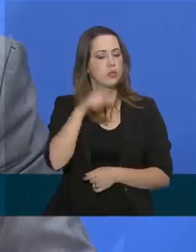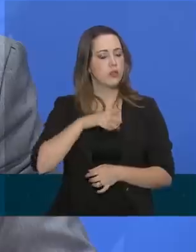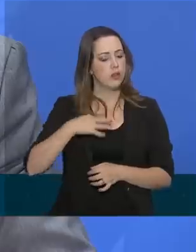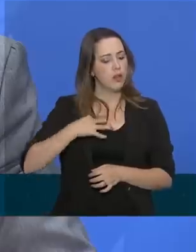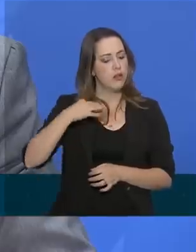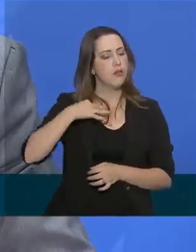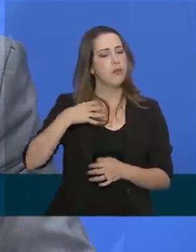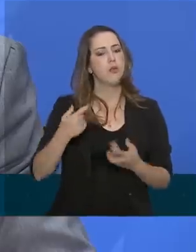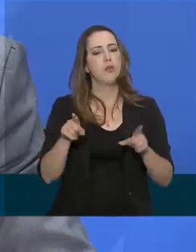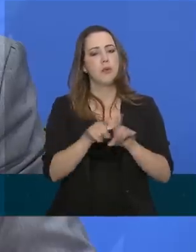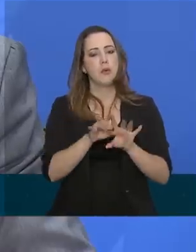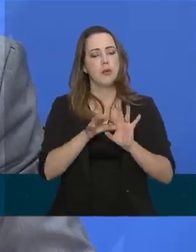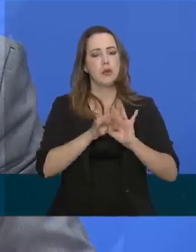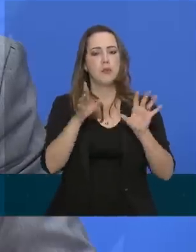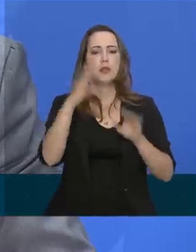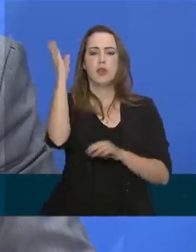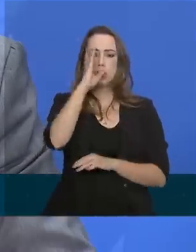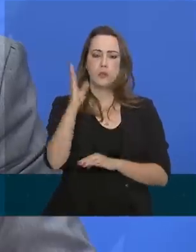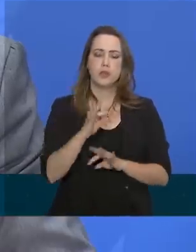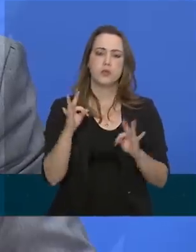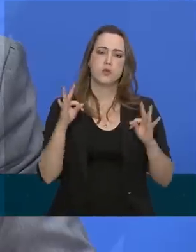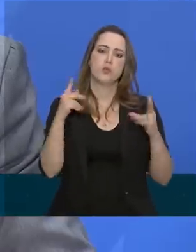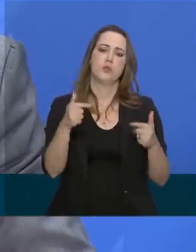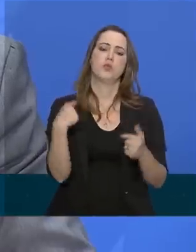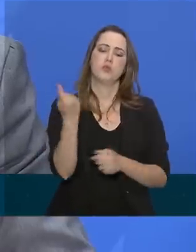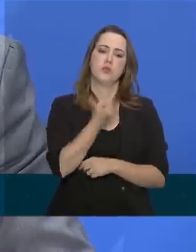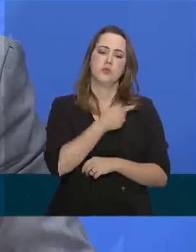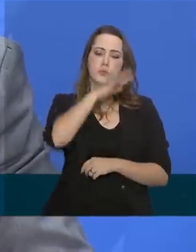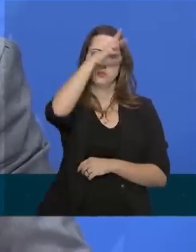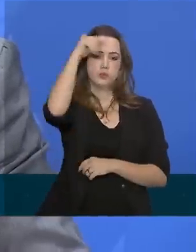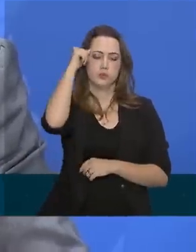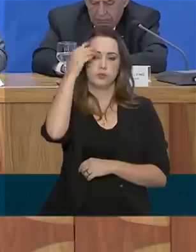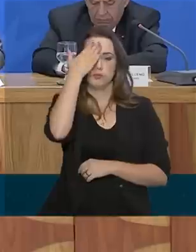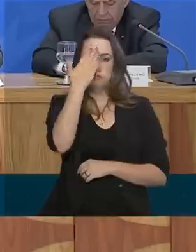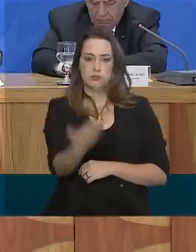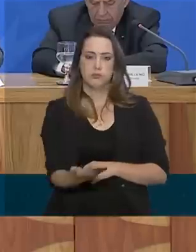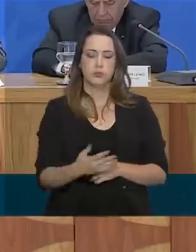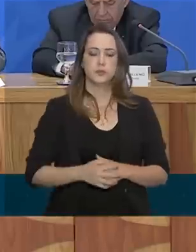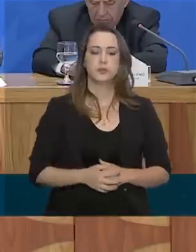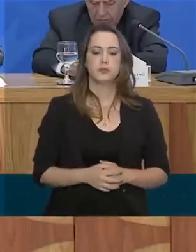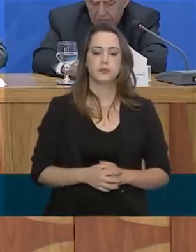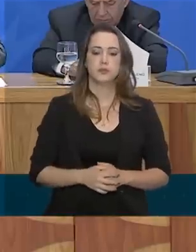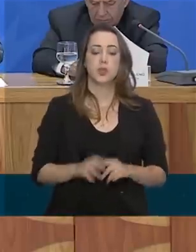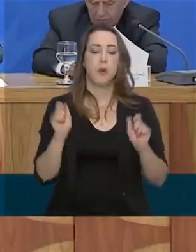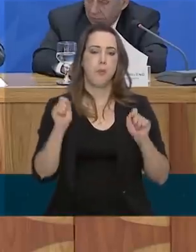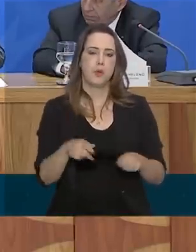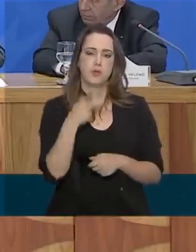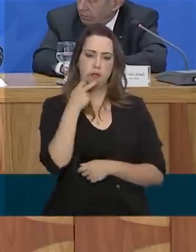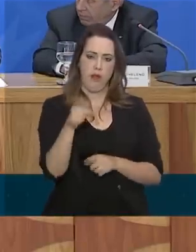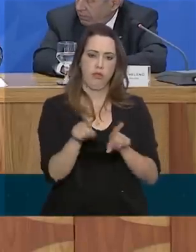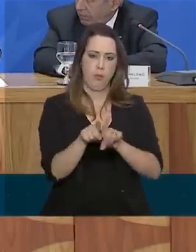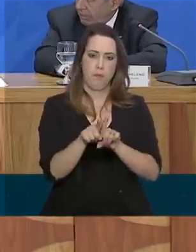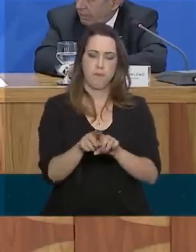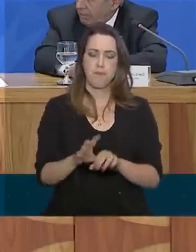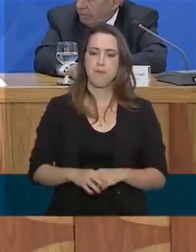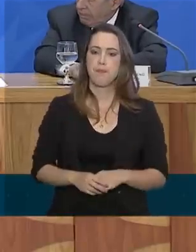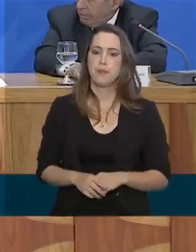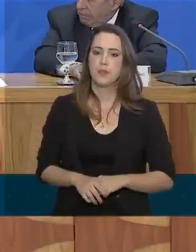e soberania que é o brasil sobre a totalidade da nossa amazônia abriga permite complementar e